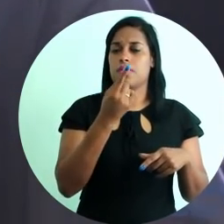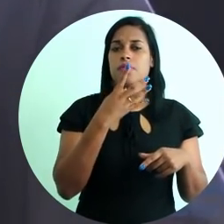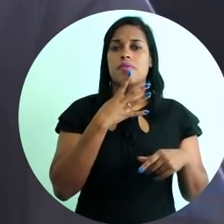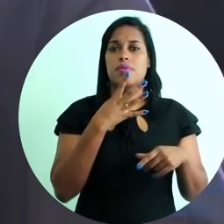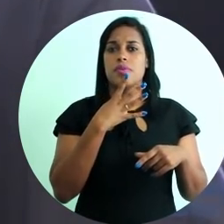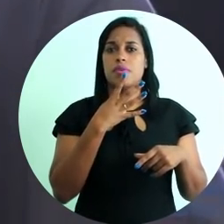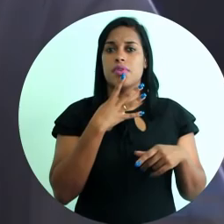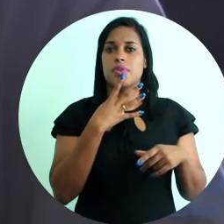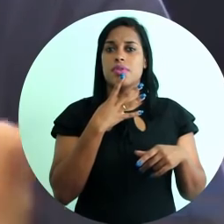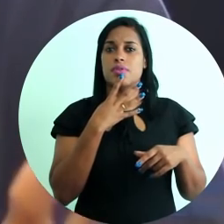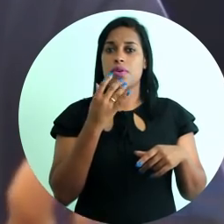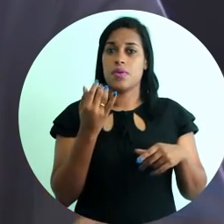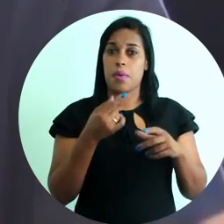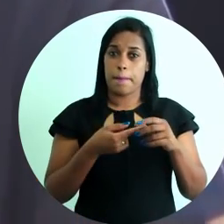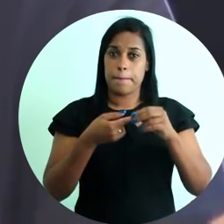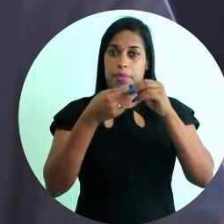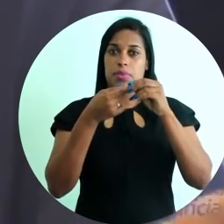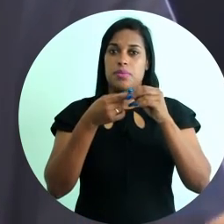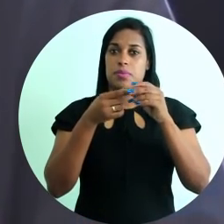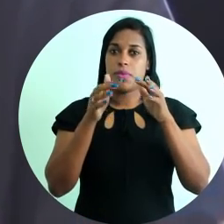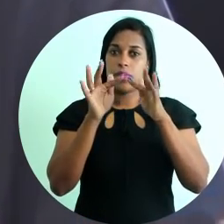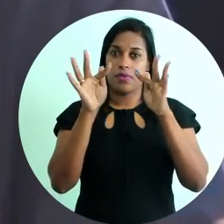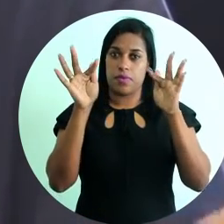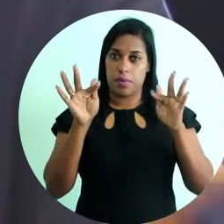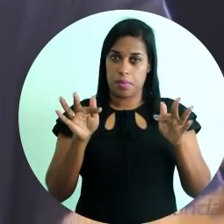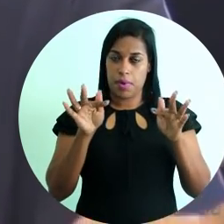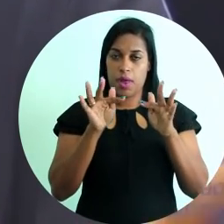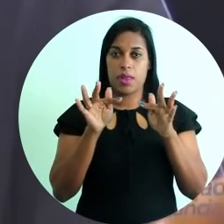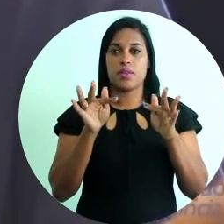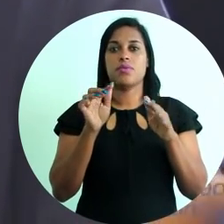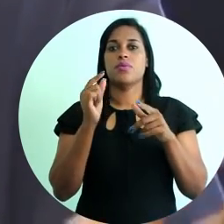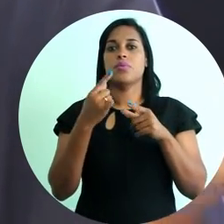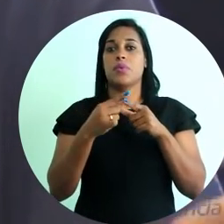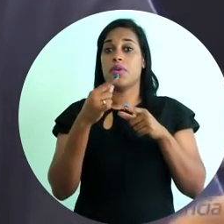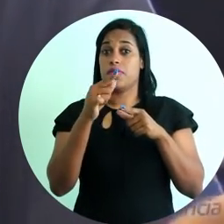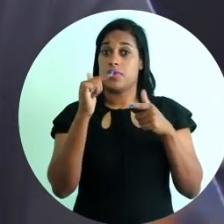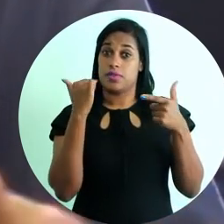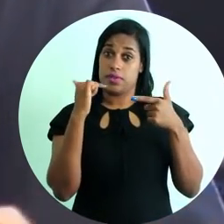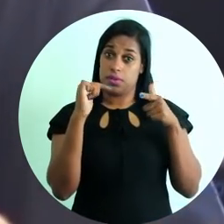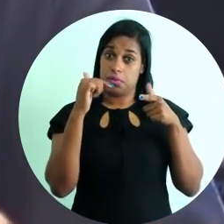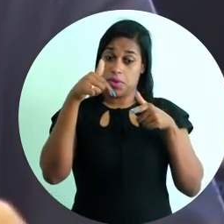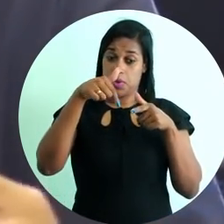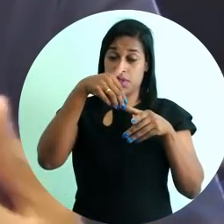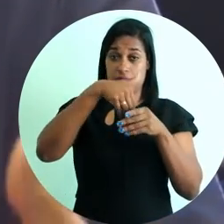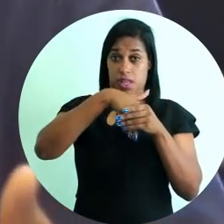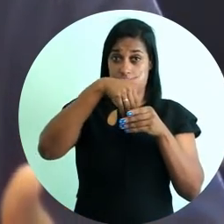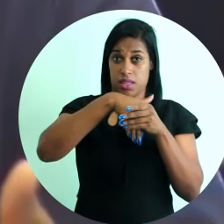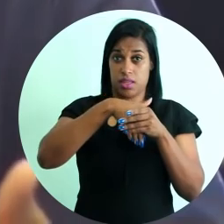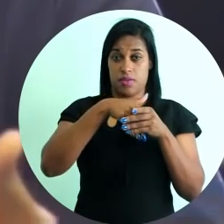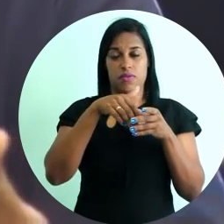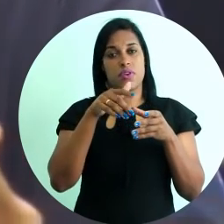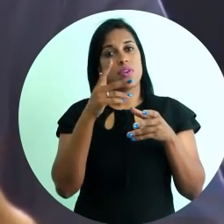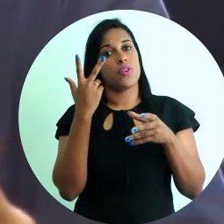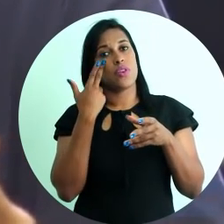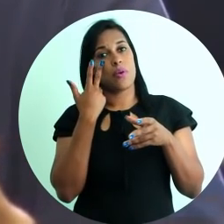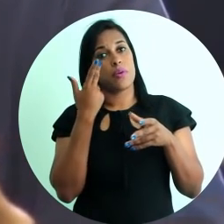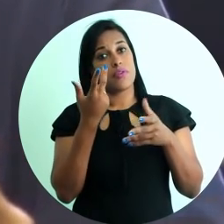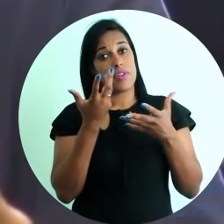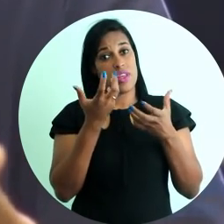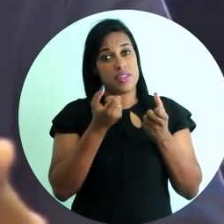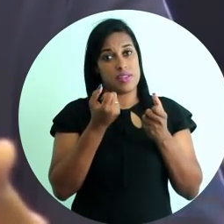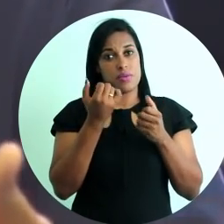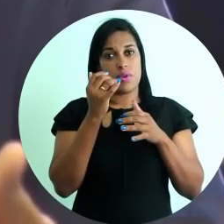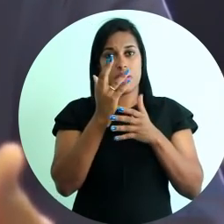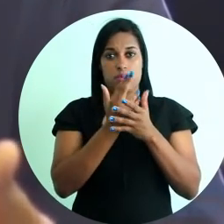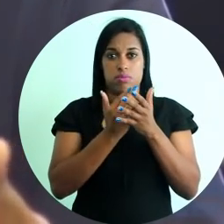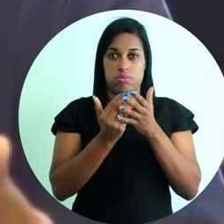principais formatos de armazenamento para a web? Primeiro, porque você vai trabalhar com esse tipo de arquivo. Segundo, geralmente, quando você recebe essas imagens ou quando